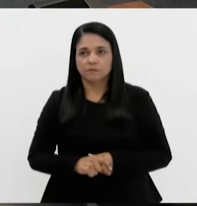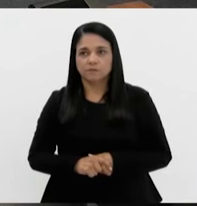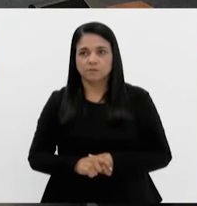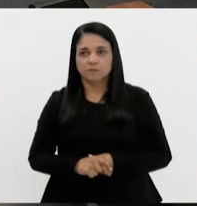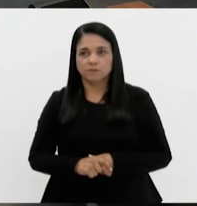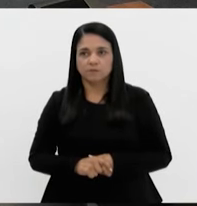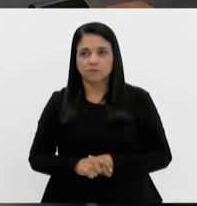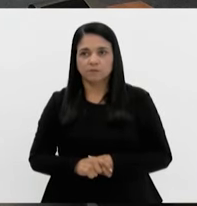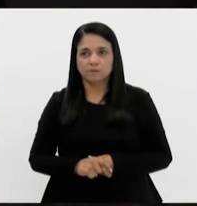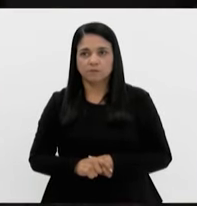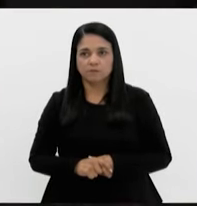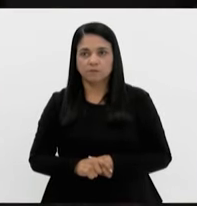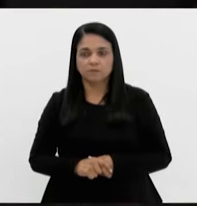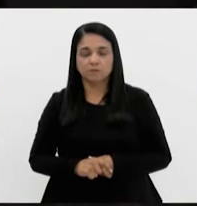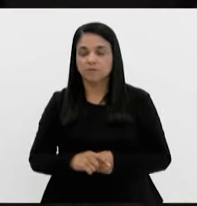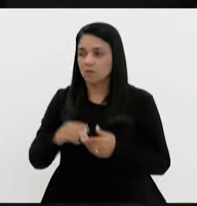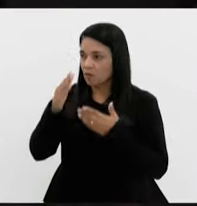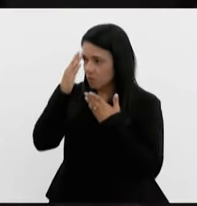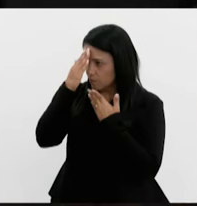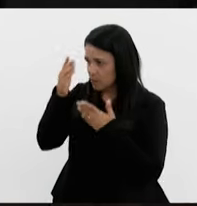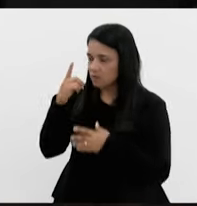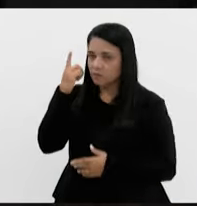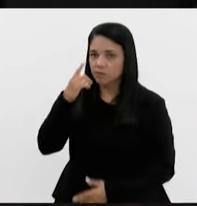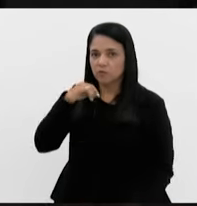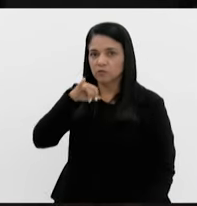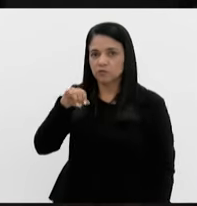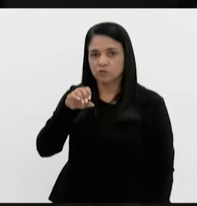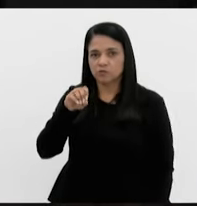obrigado obrigado Deputado Professor